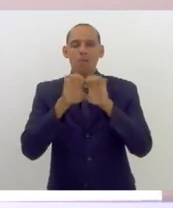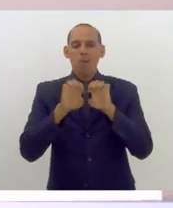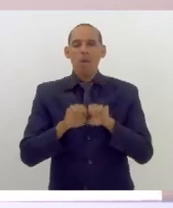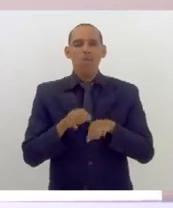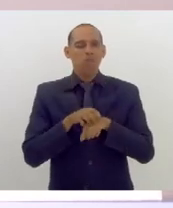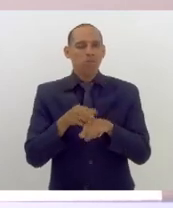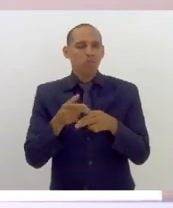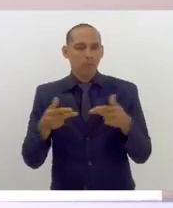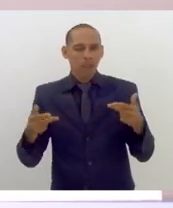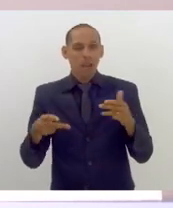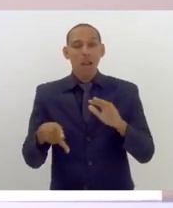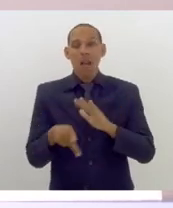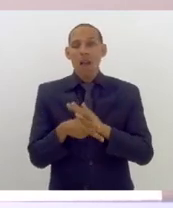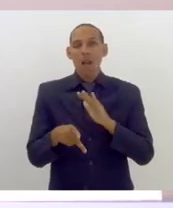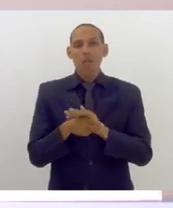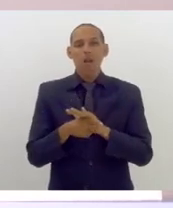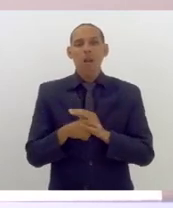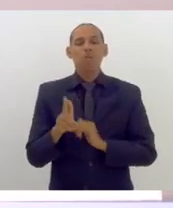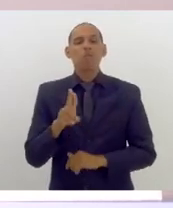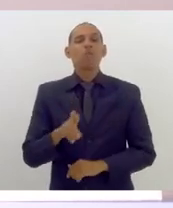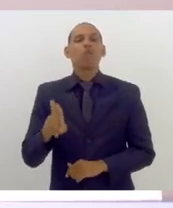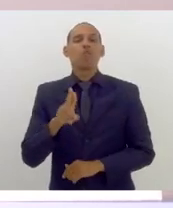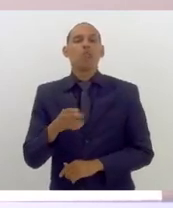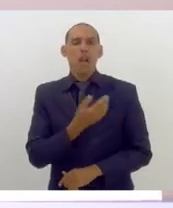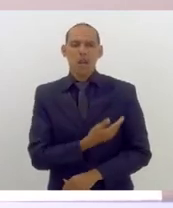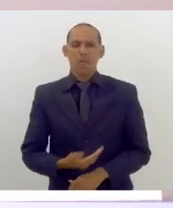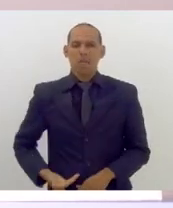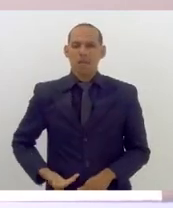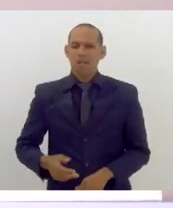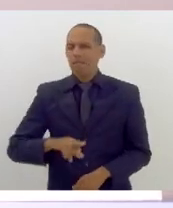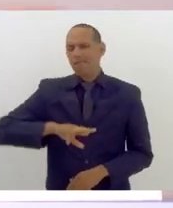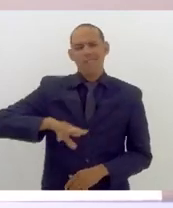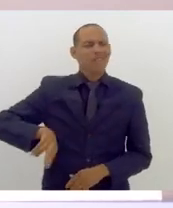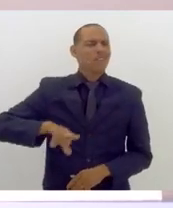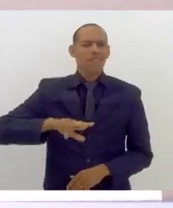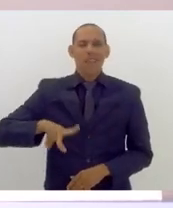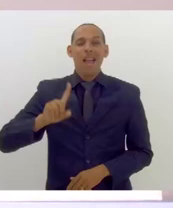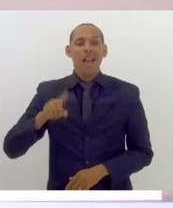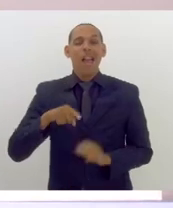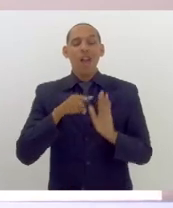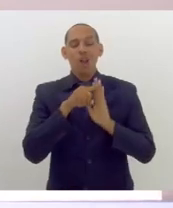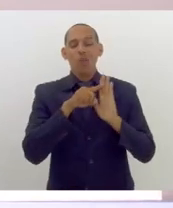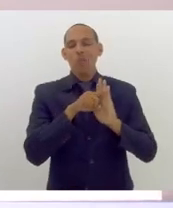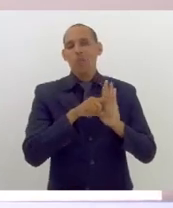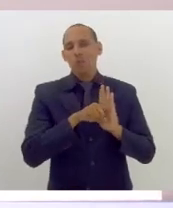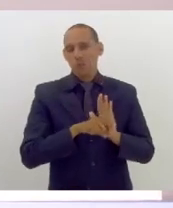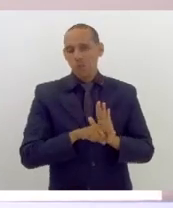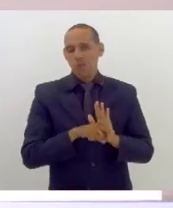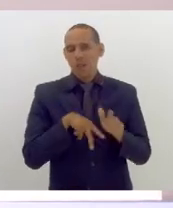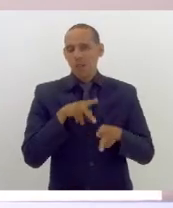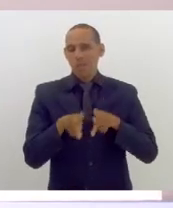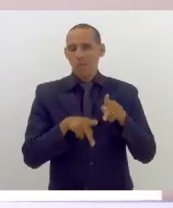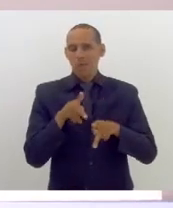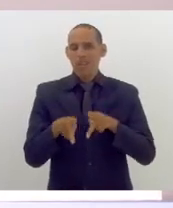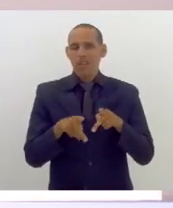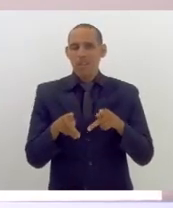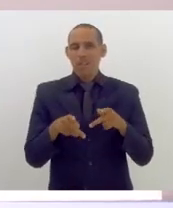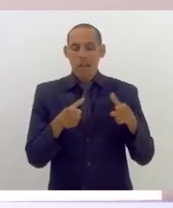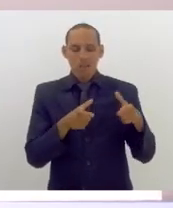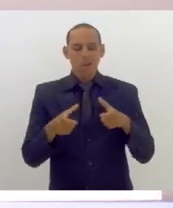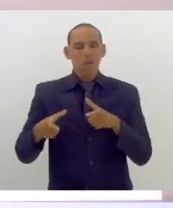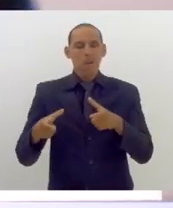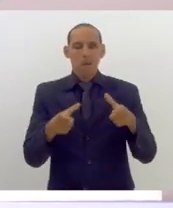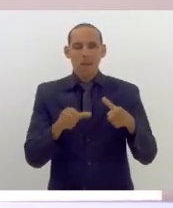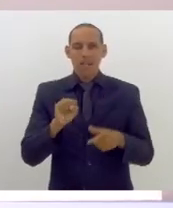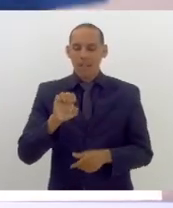como cidade pública isso não é de utilidade pública é só fazer uma consulta à população que mora em